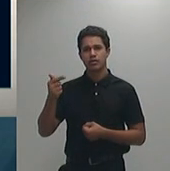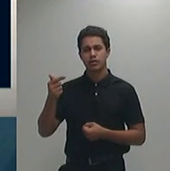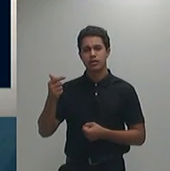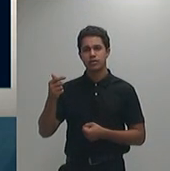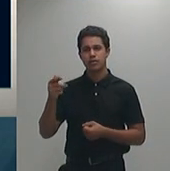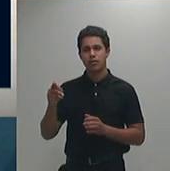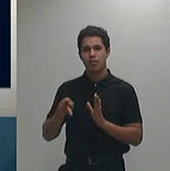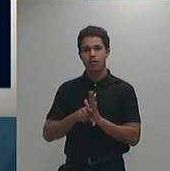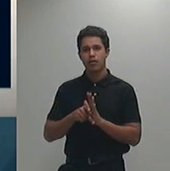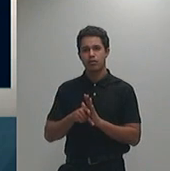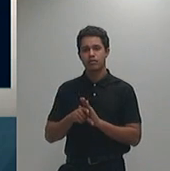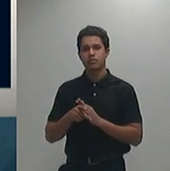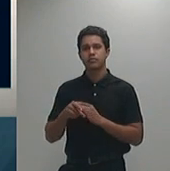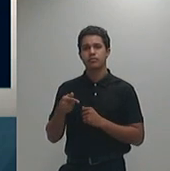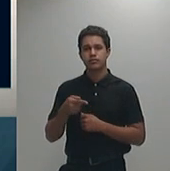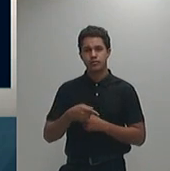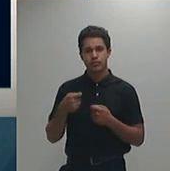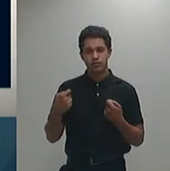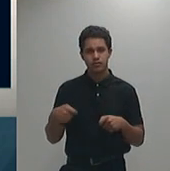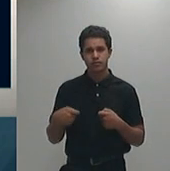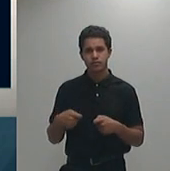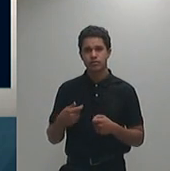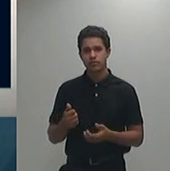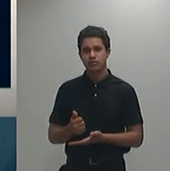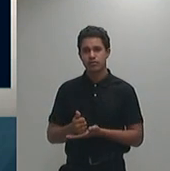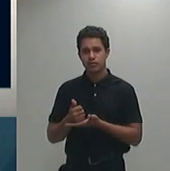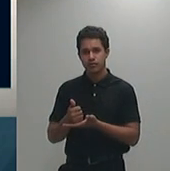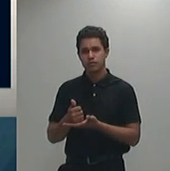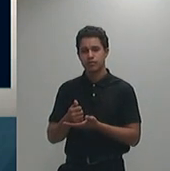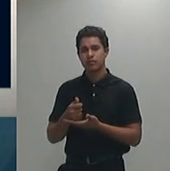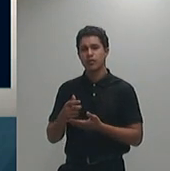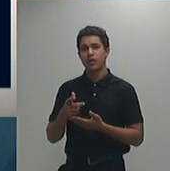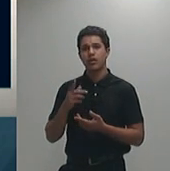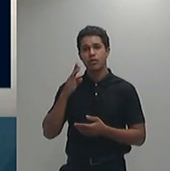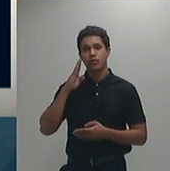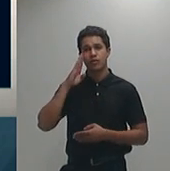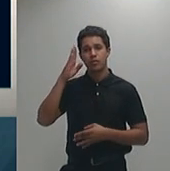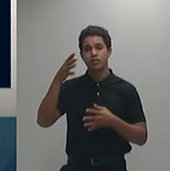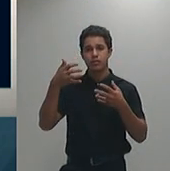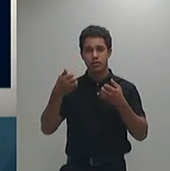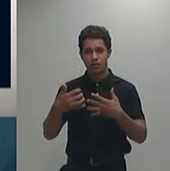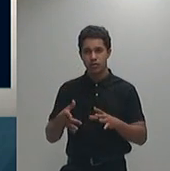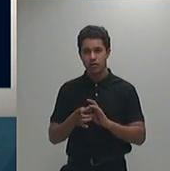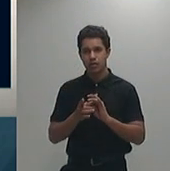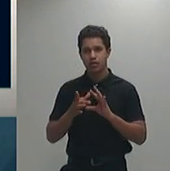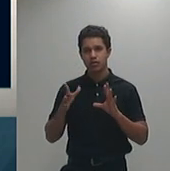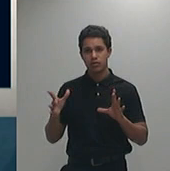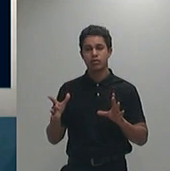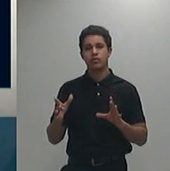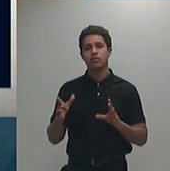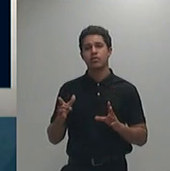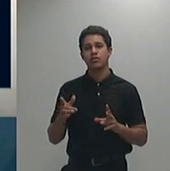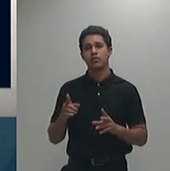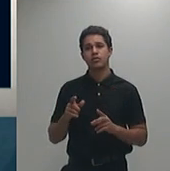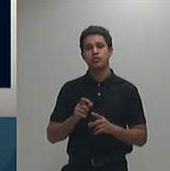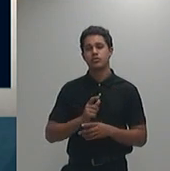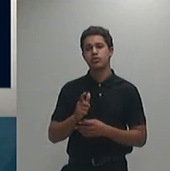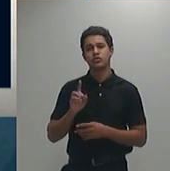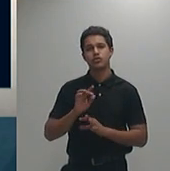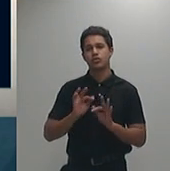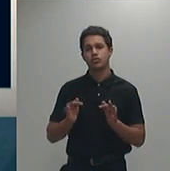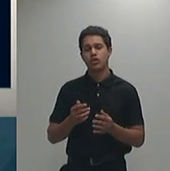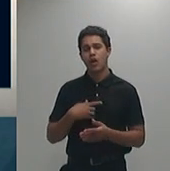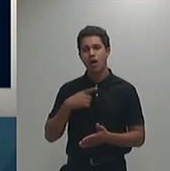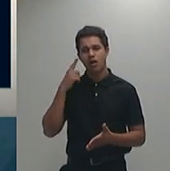terceiro necessariamente amparado em fundamento que autorize restringir tão somente a